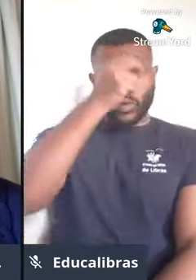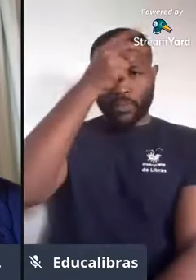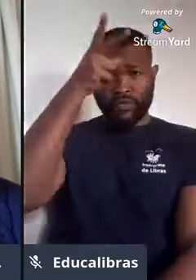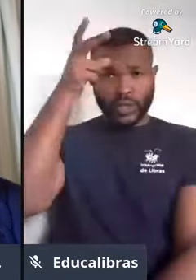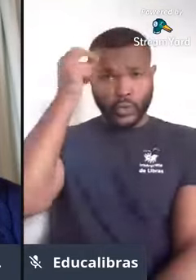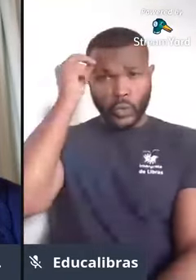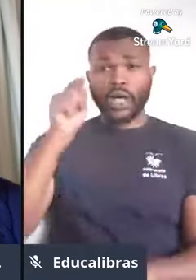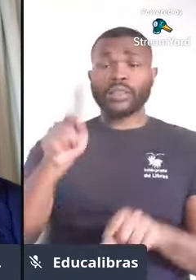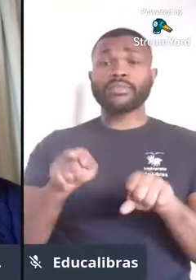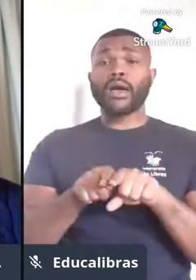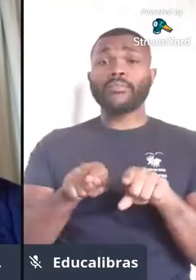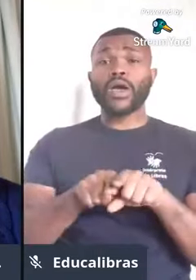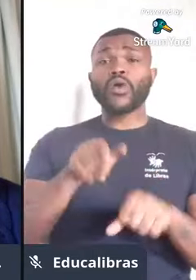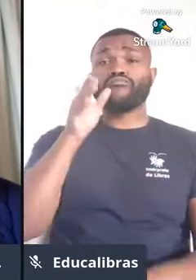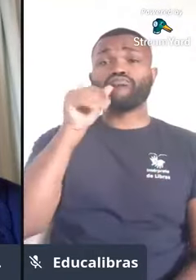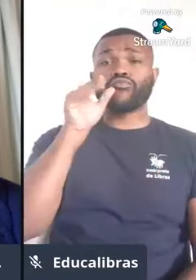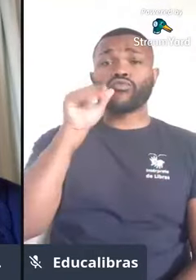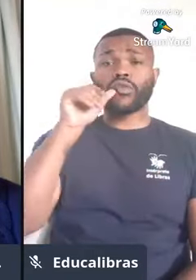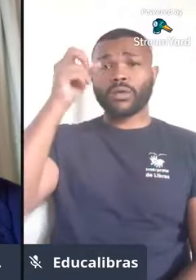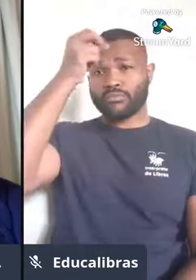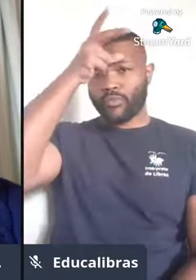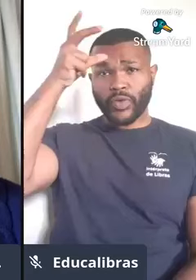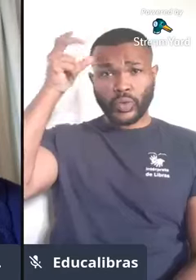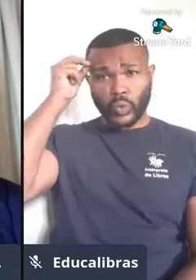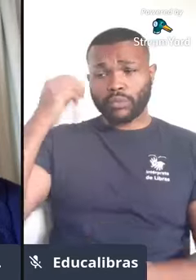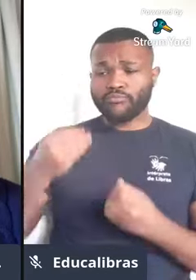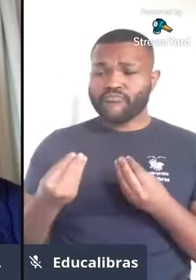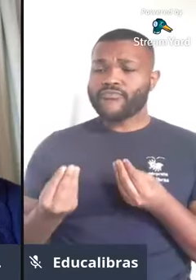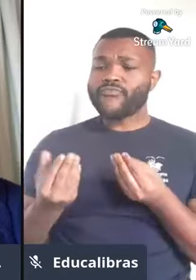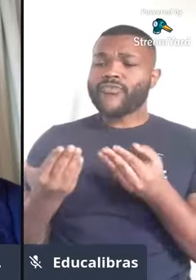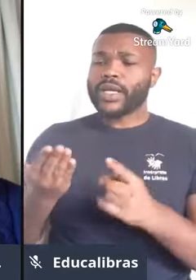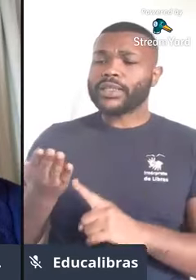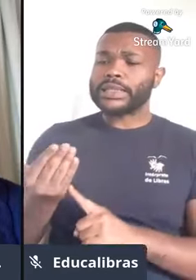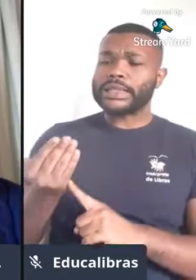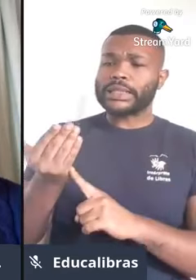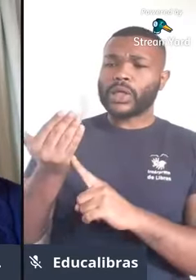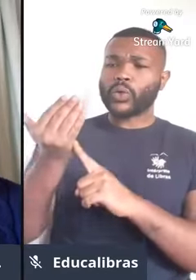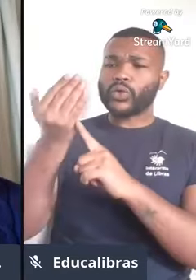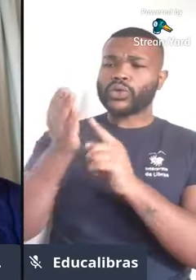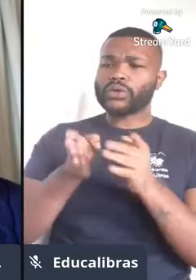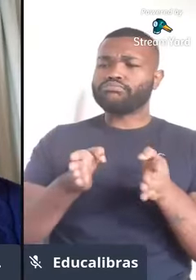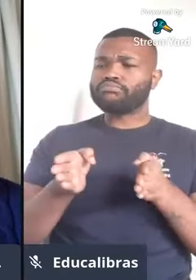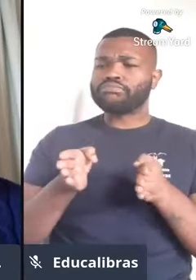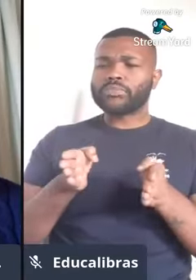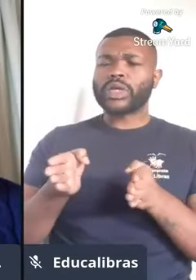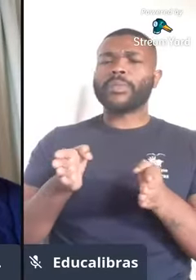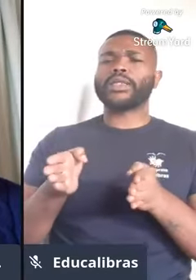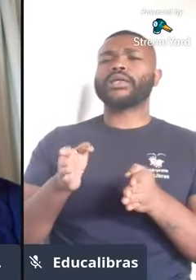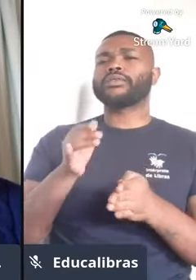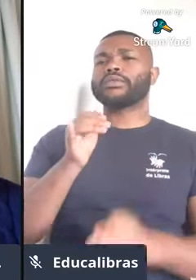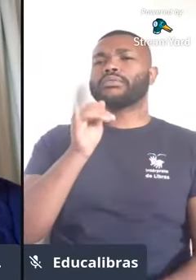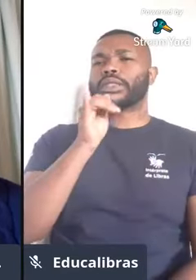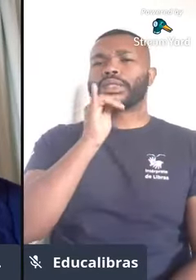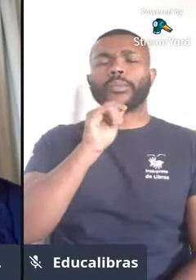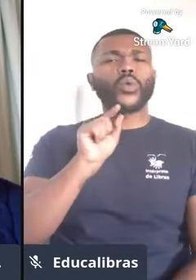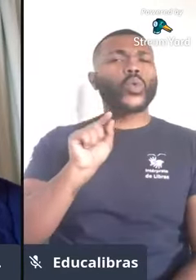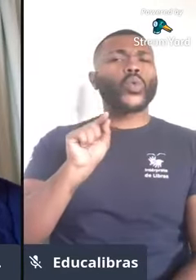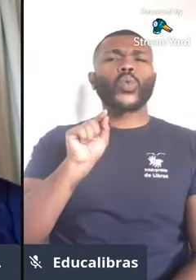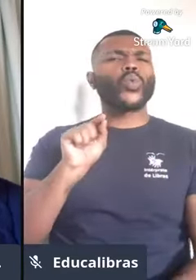públicos municipais tecnologia assistiva no sentido de minimizar, né,